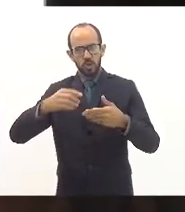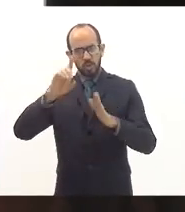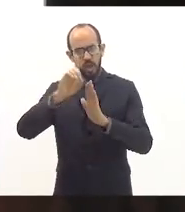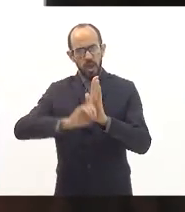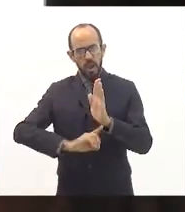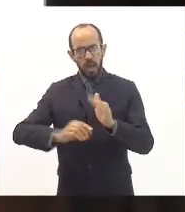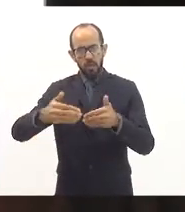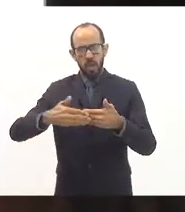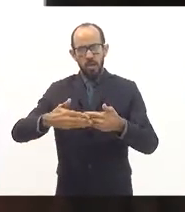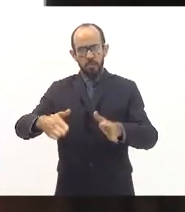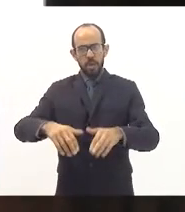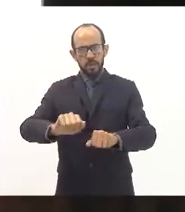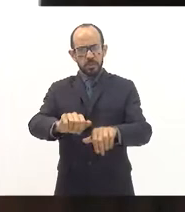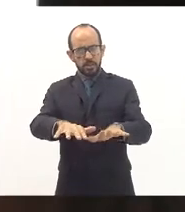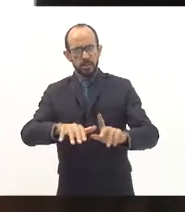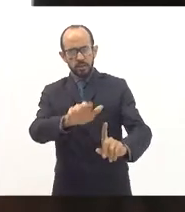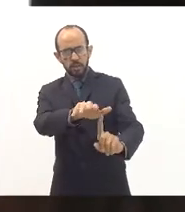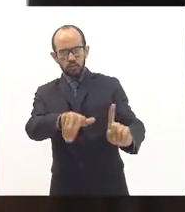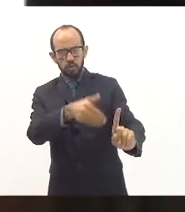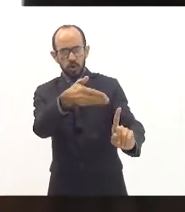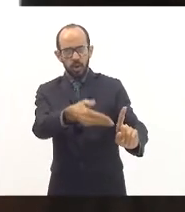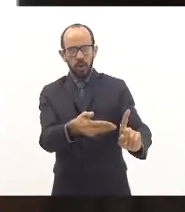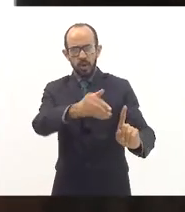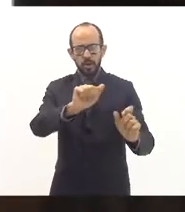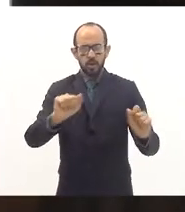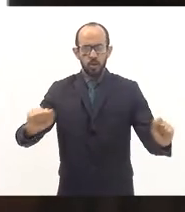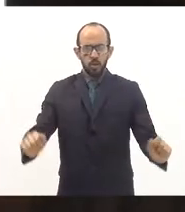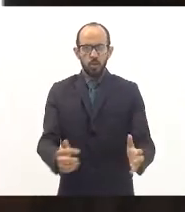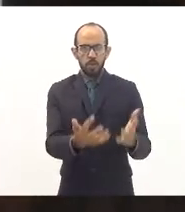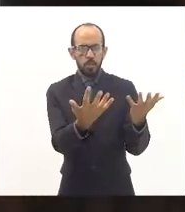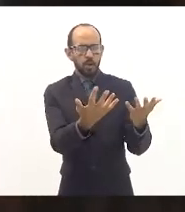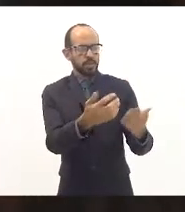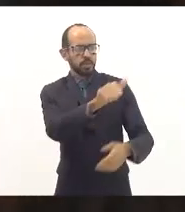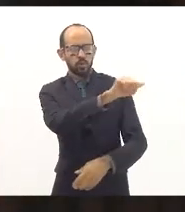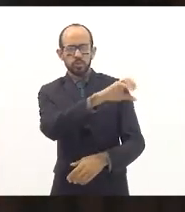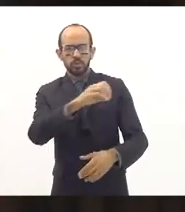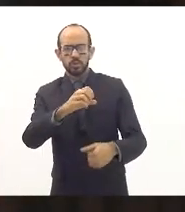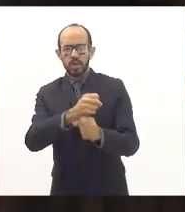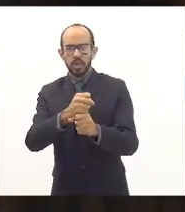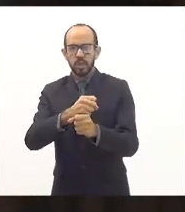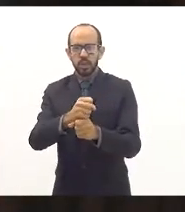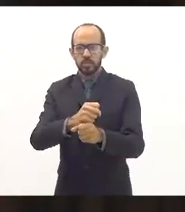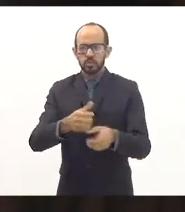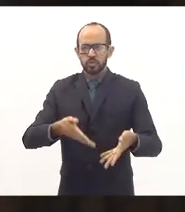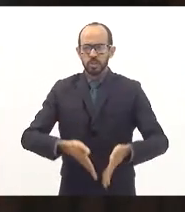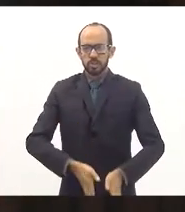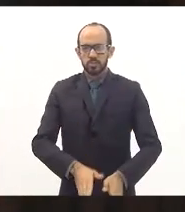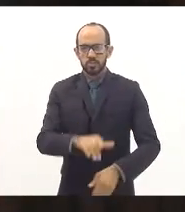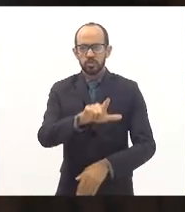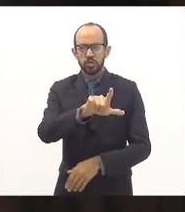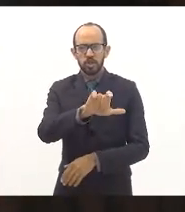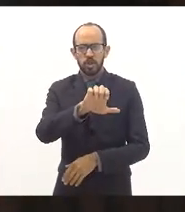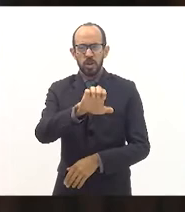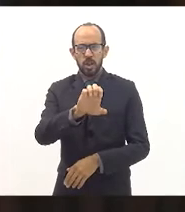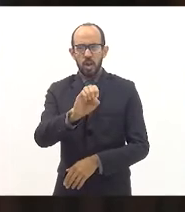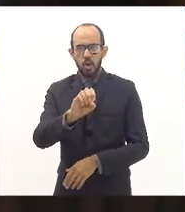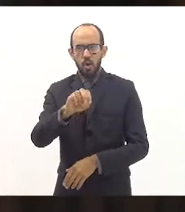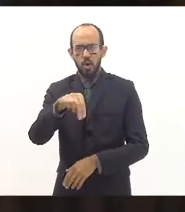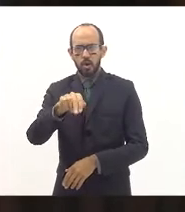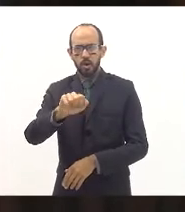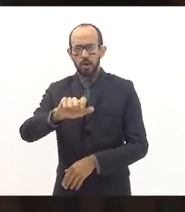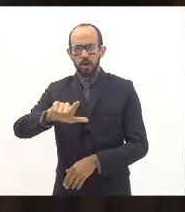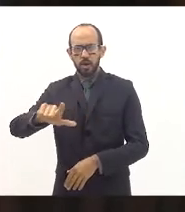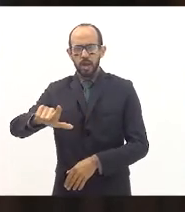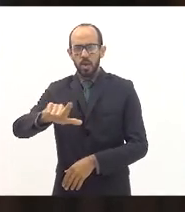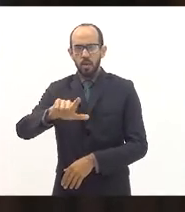aberta esta sessão solene em comemoração aos 100 anos de nascimento de Leonel de Moura